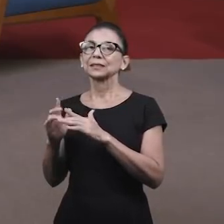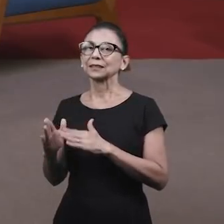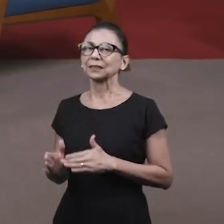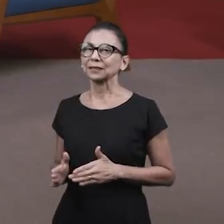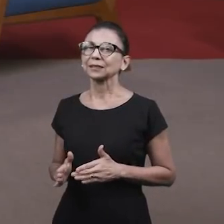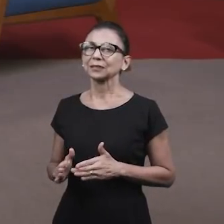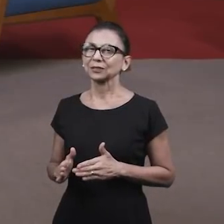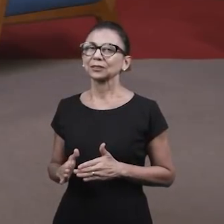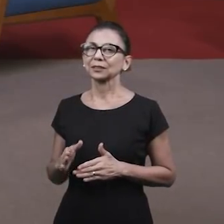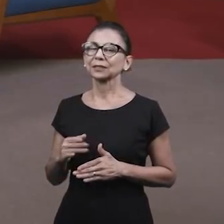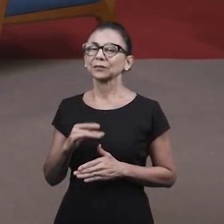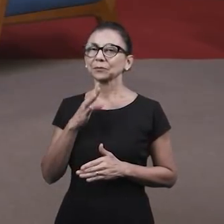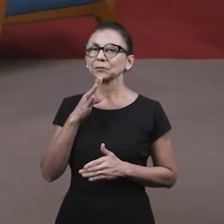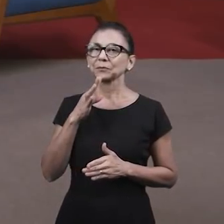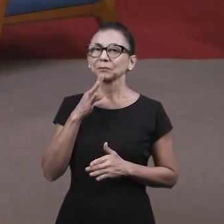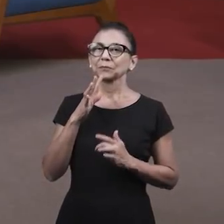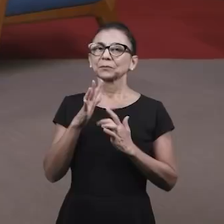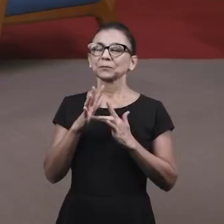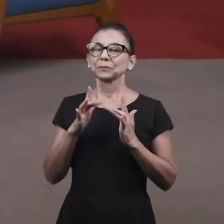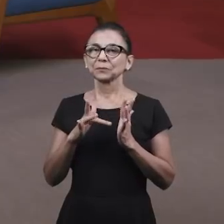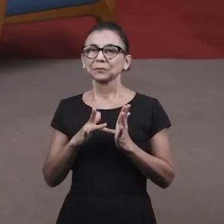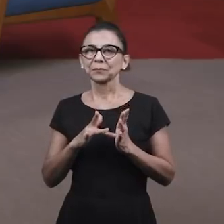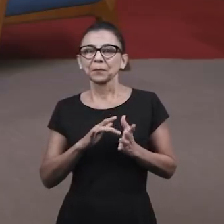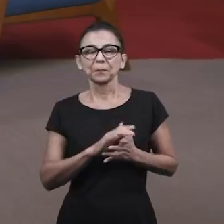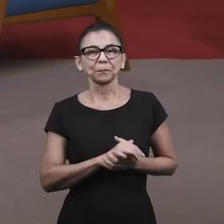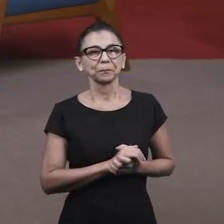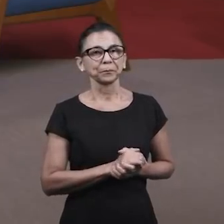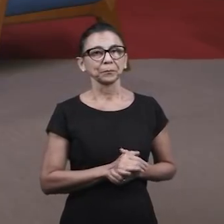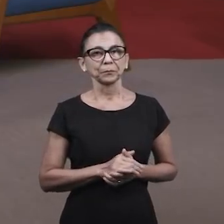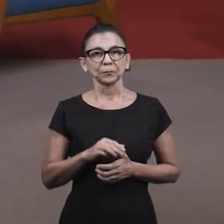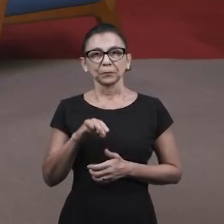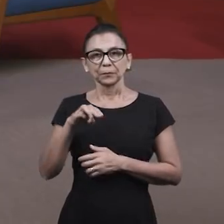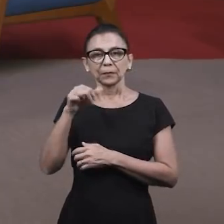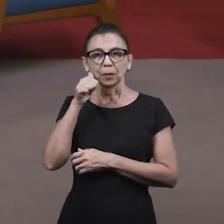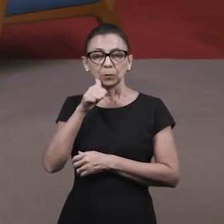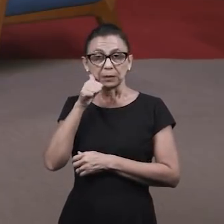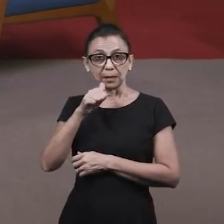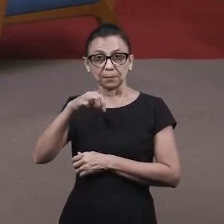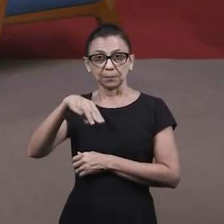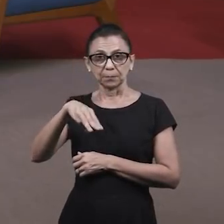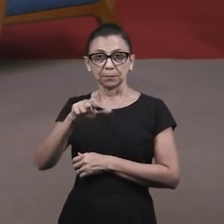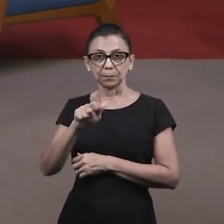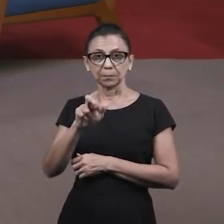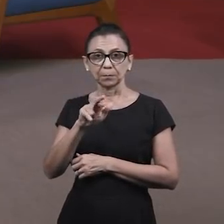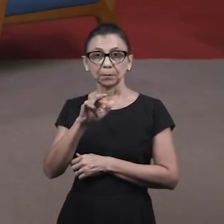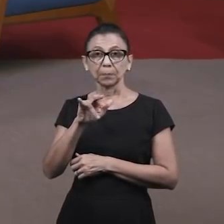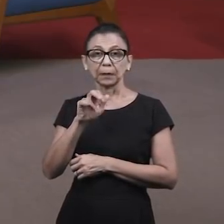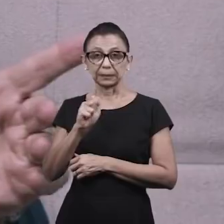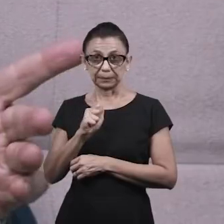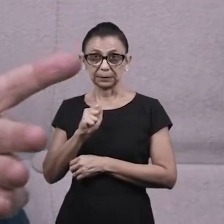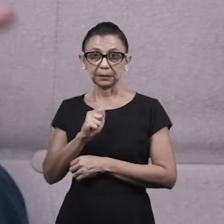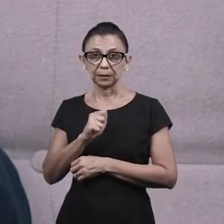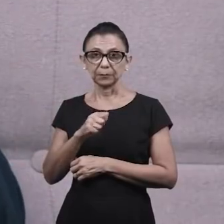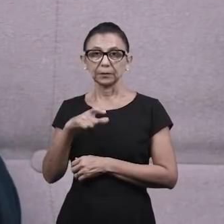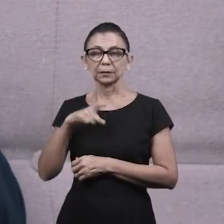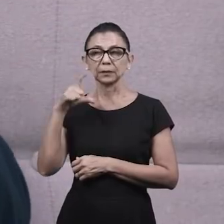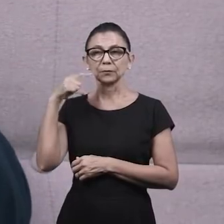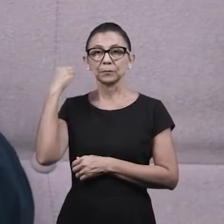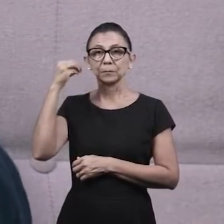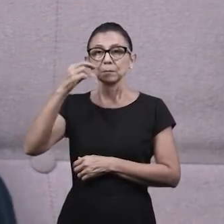pão, né, era um gesto que eles já tinham visto. Não é ele, né? É só ele que sabe partir esse pão. Ele que parte o